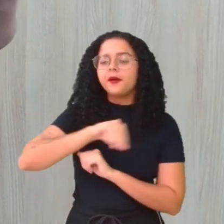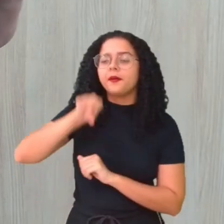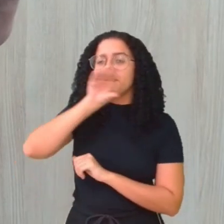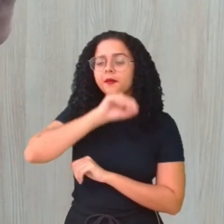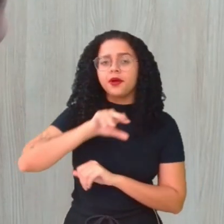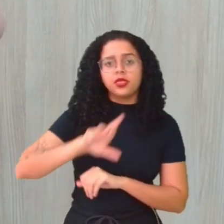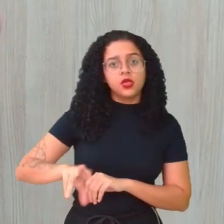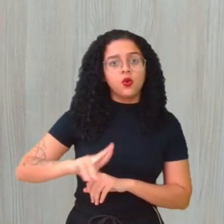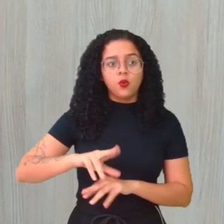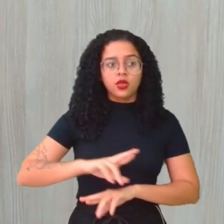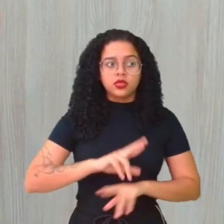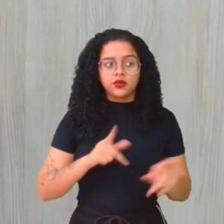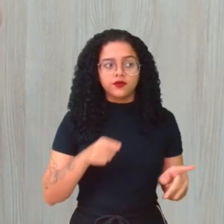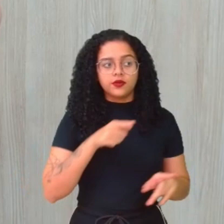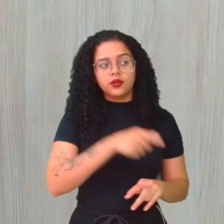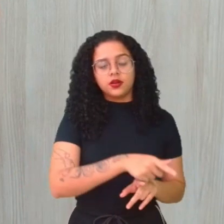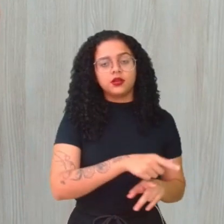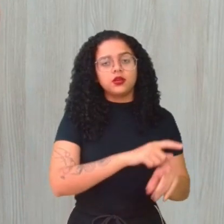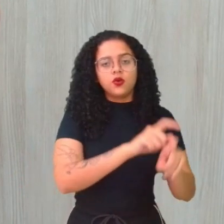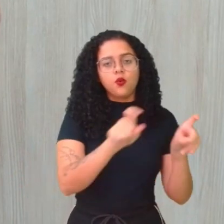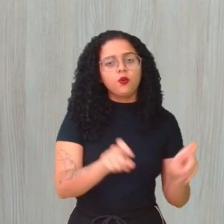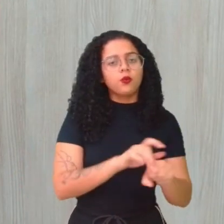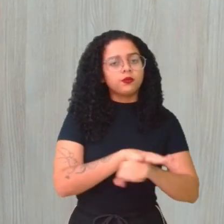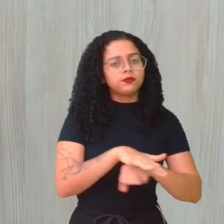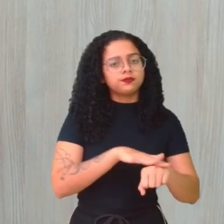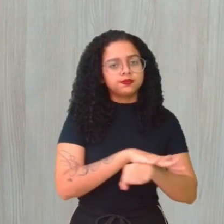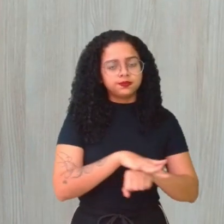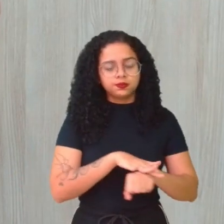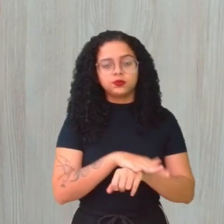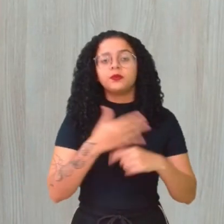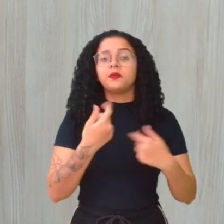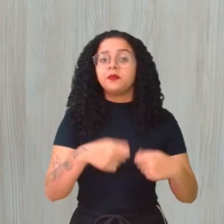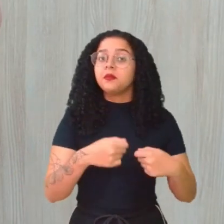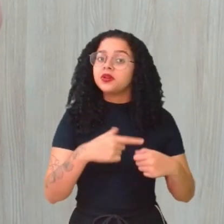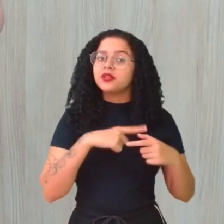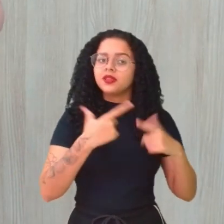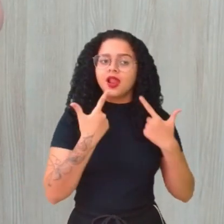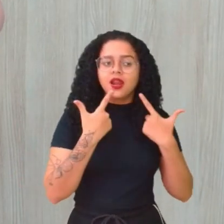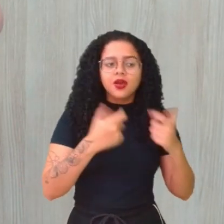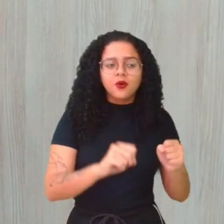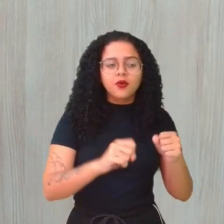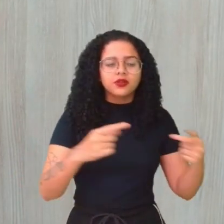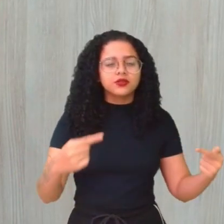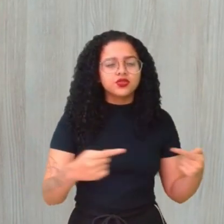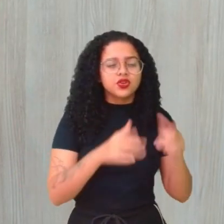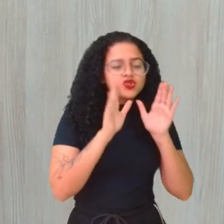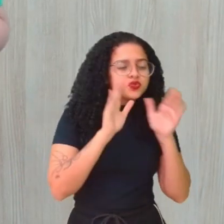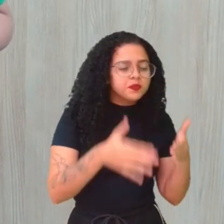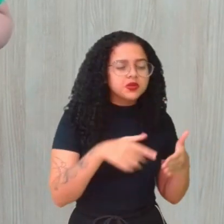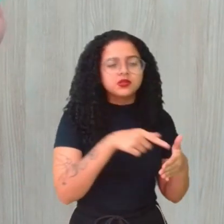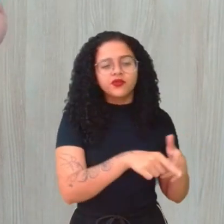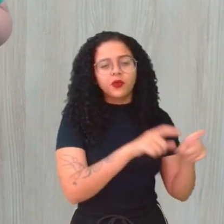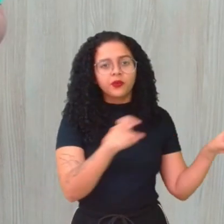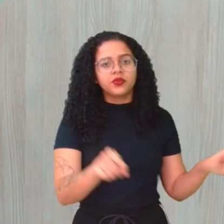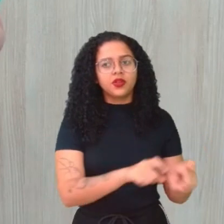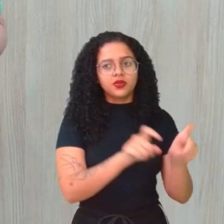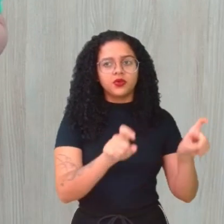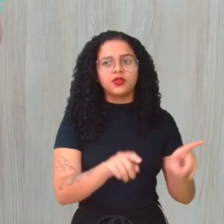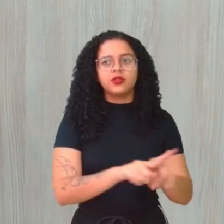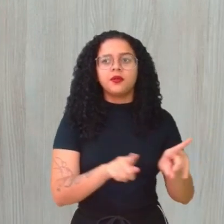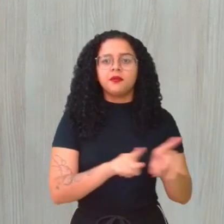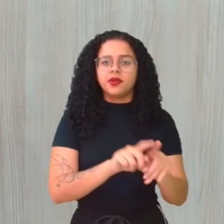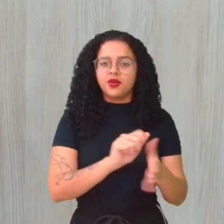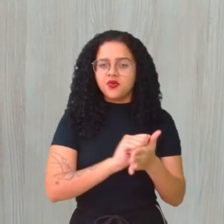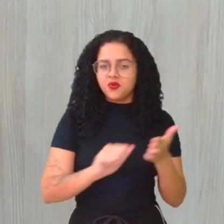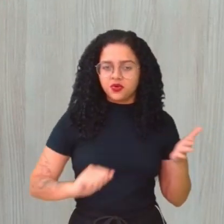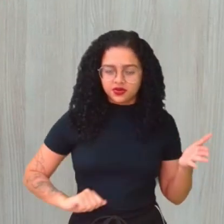não seria diferente para conversar com um computador. Então, tem uma linguagem adequada aí e o signo, né? O